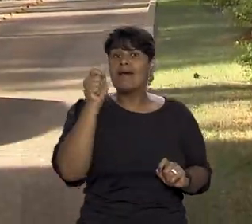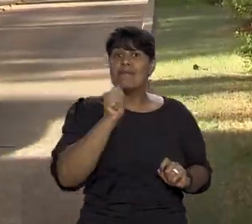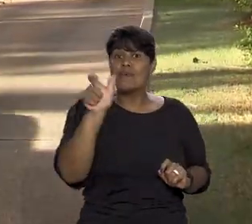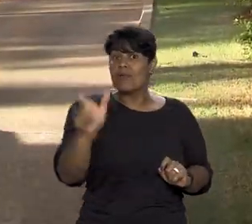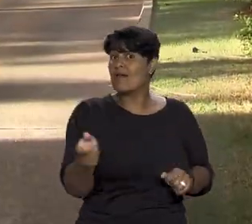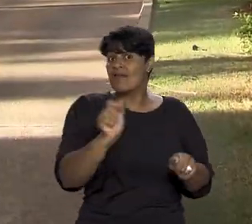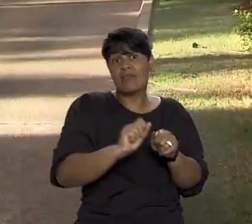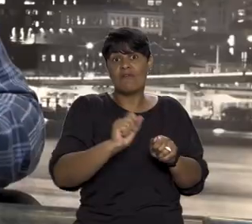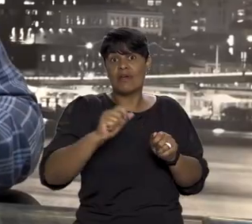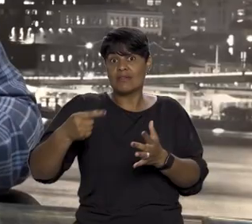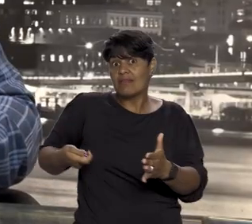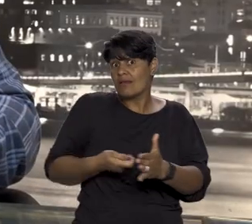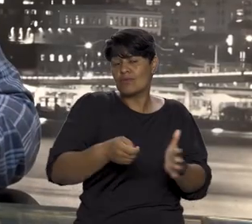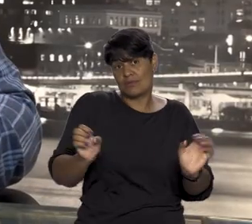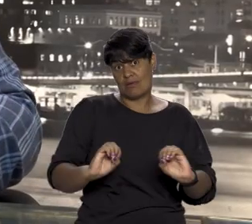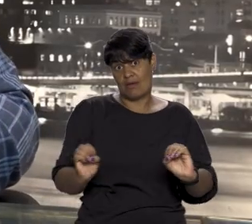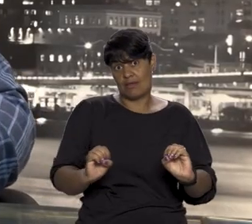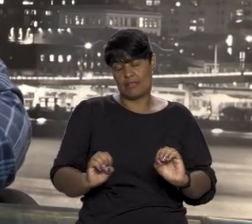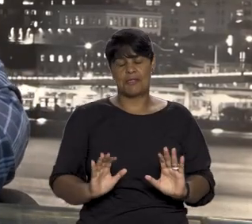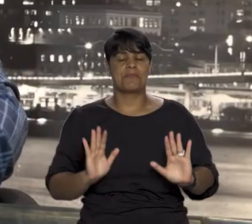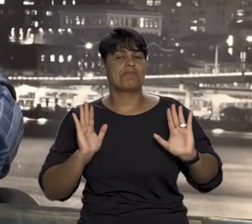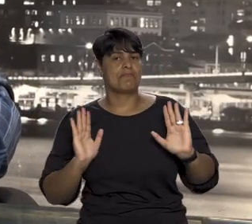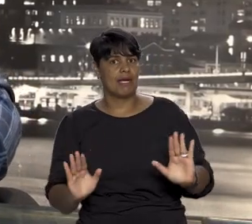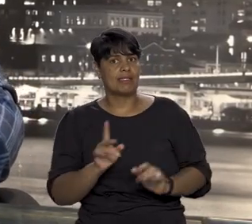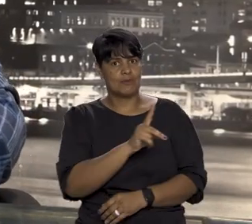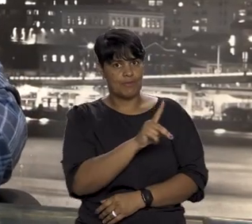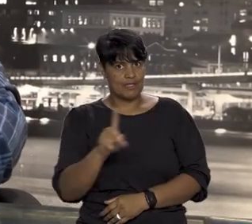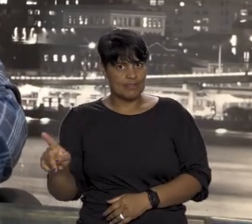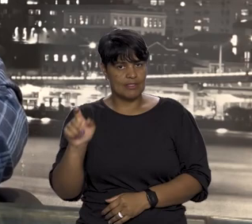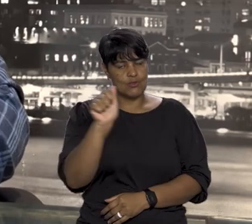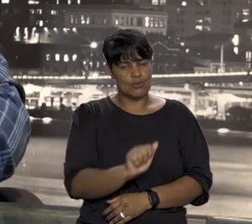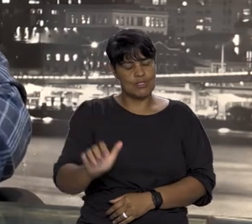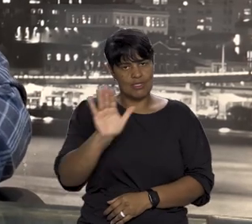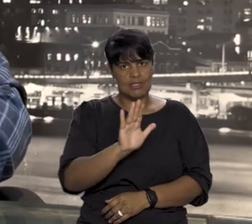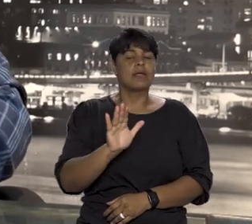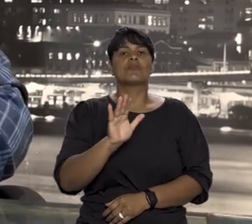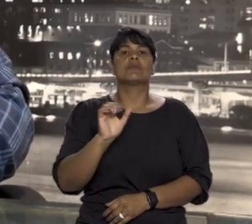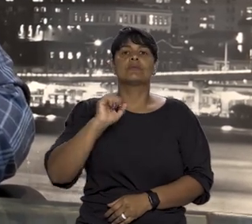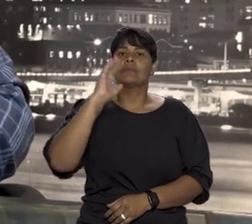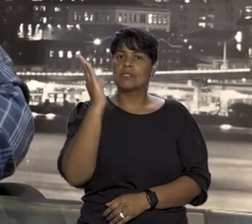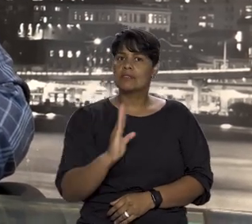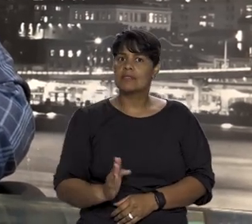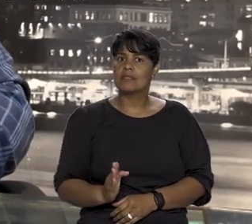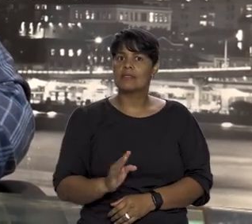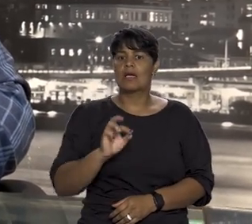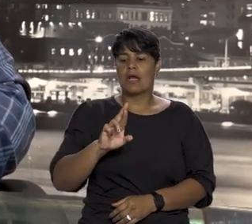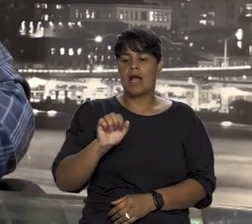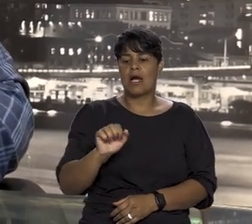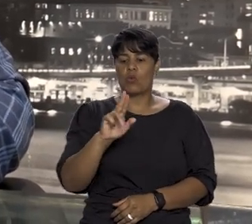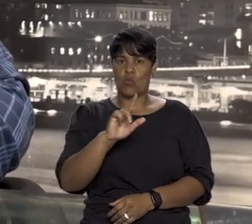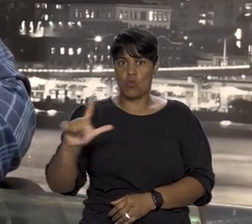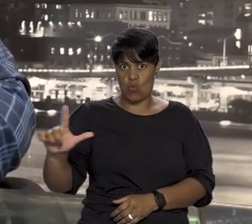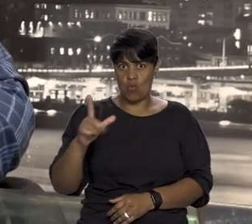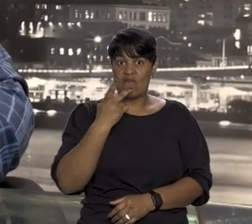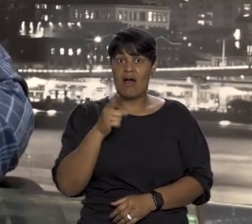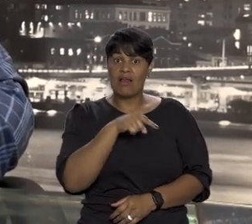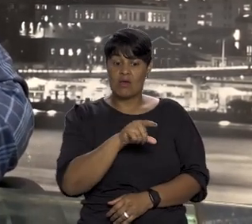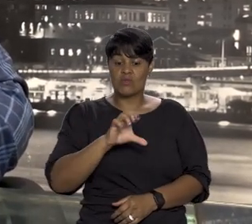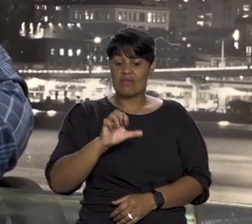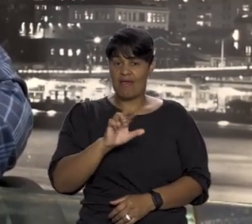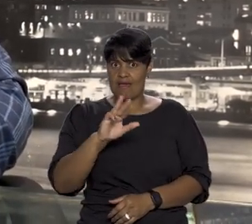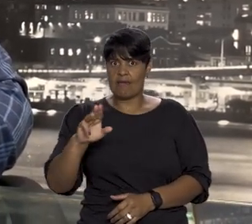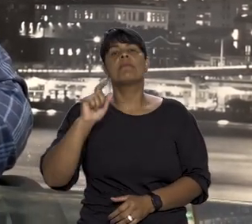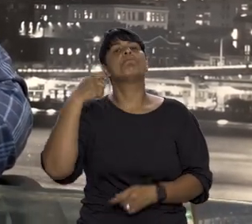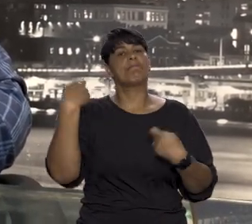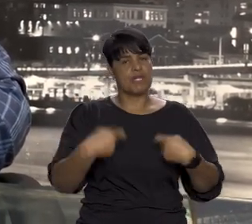ocorrido no caso mas para o presidente da Sociedade Brasileira de direito médico e bioética Raul canal o papel do CRM